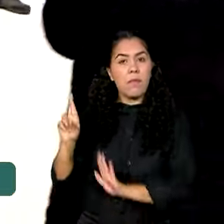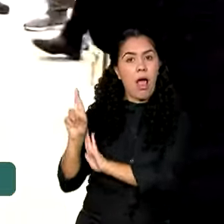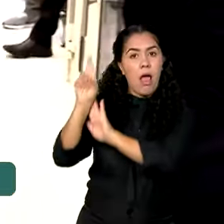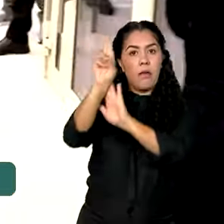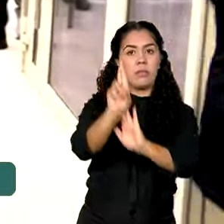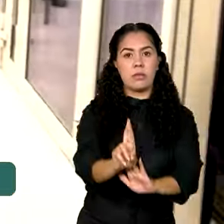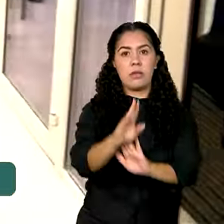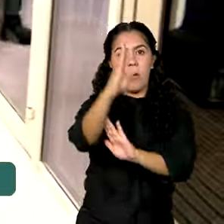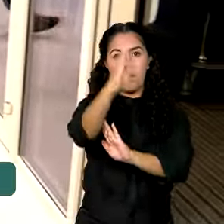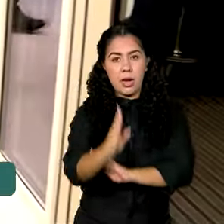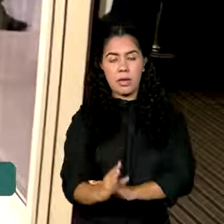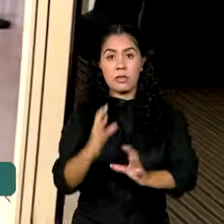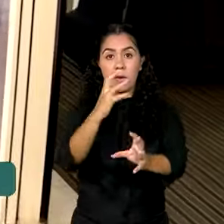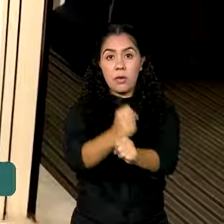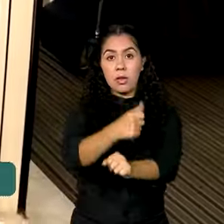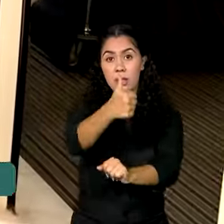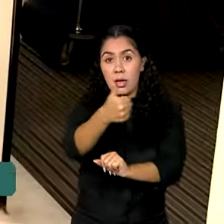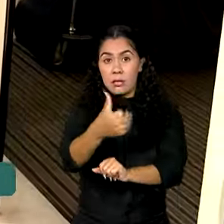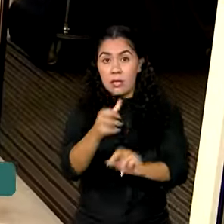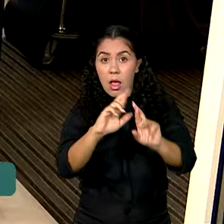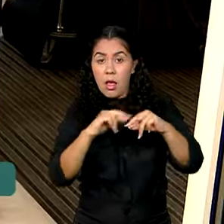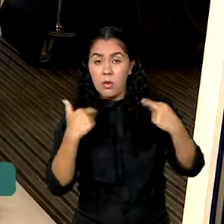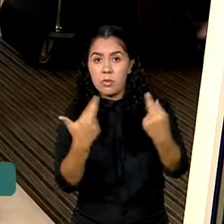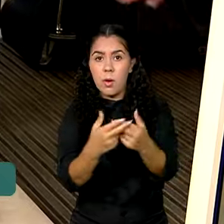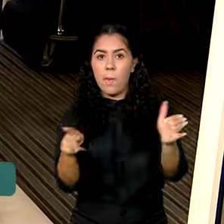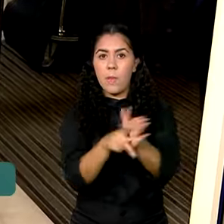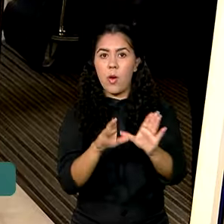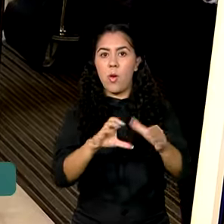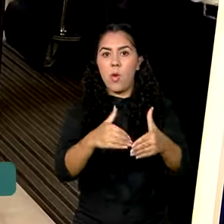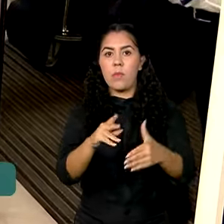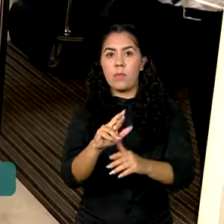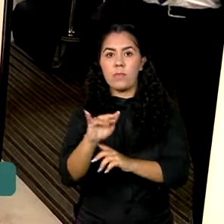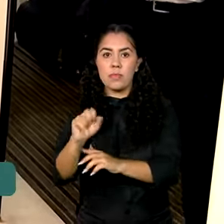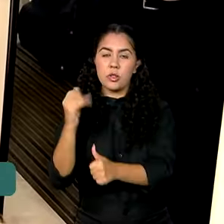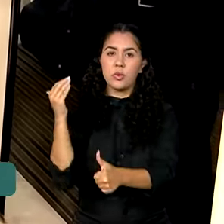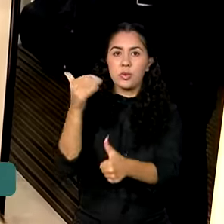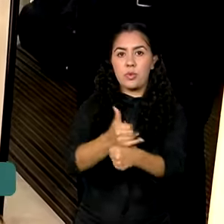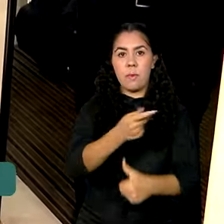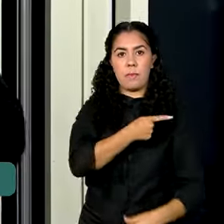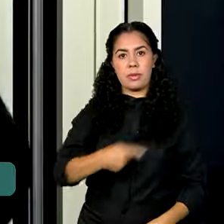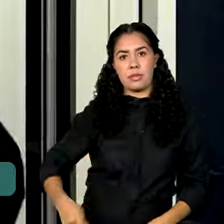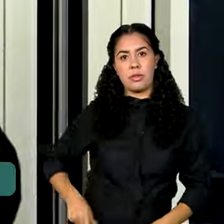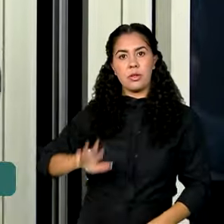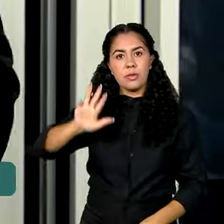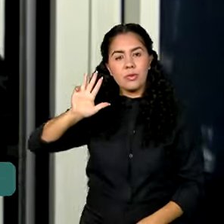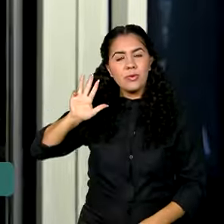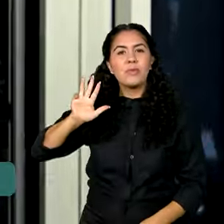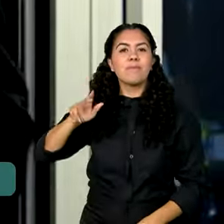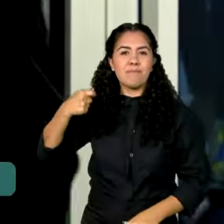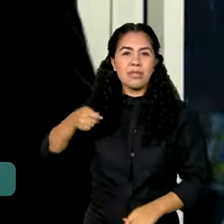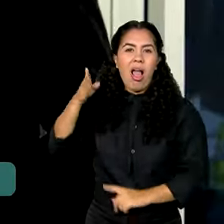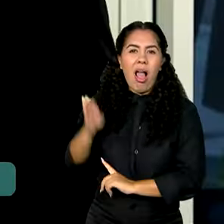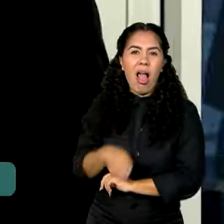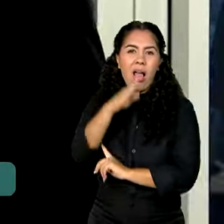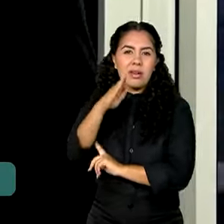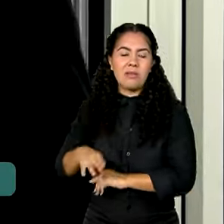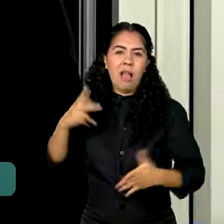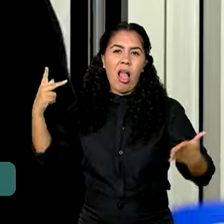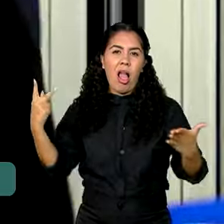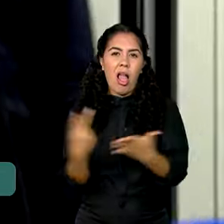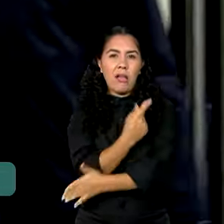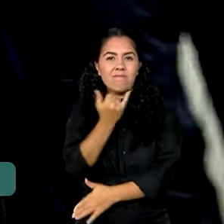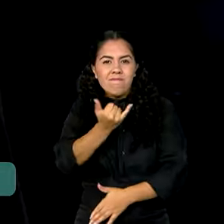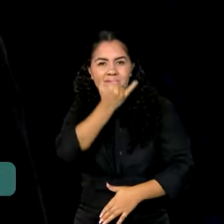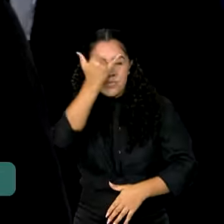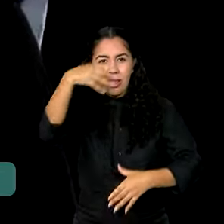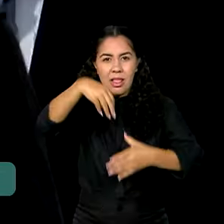na 16ª cúpula do BRICS, no lugar do presidente Lula, que precisou cancelar a viagem após um acidente